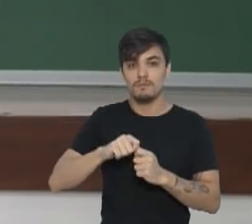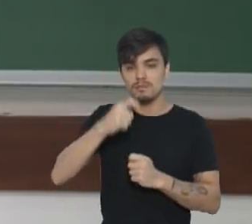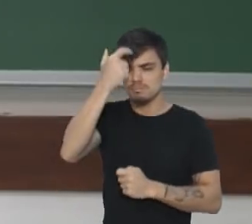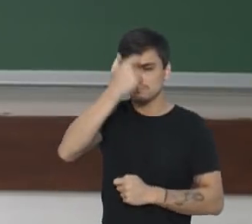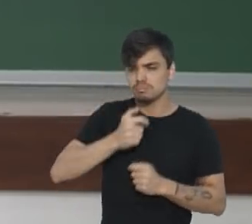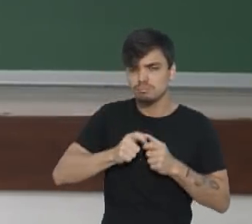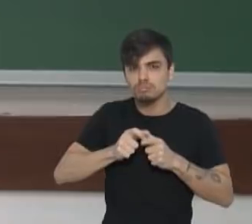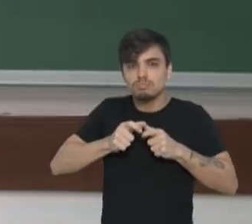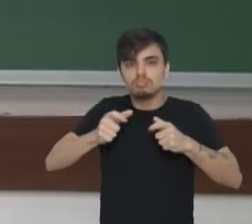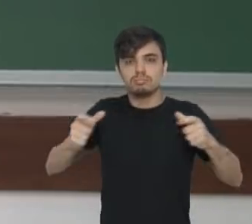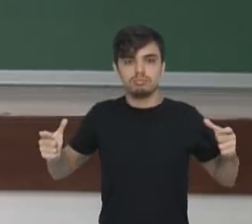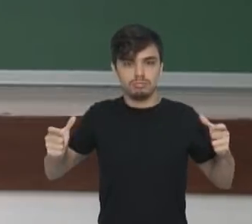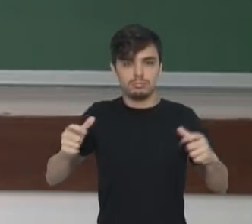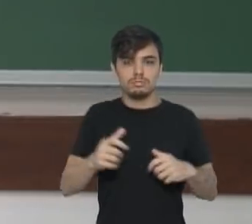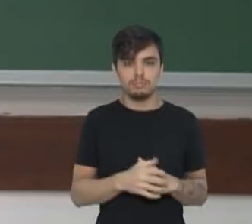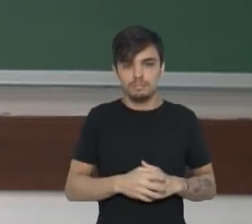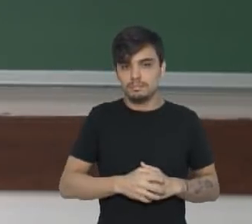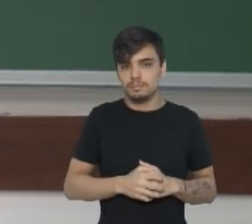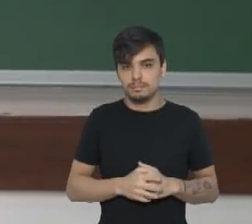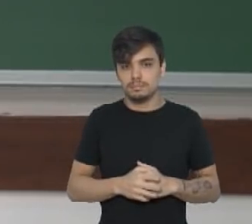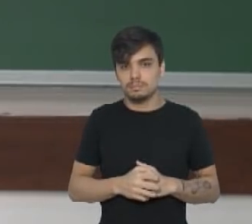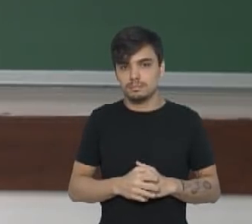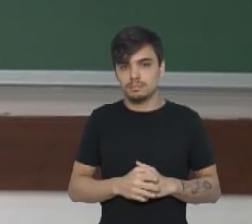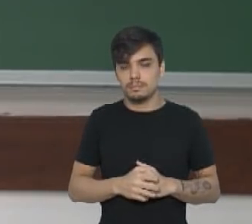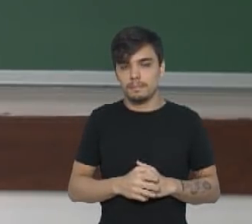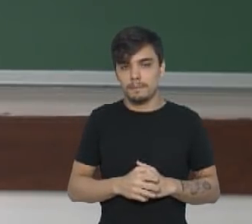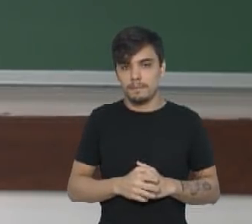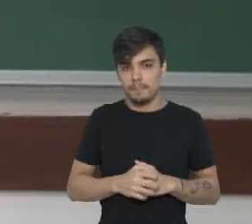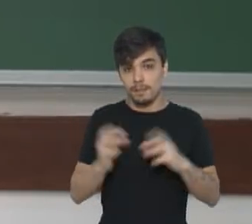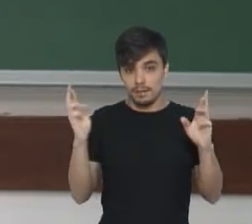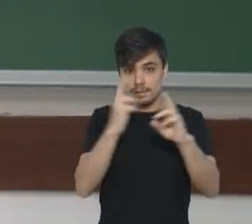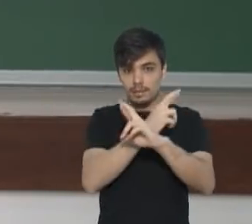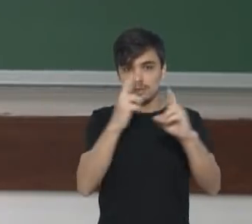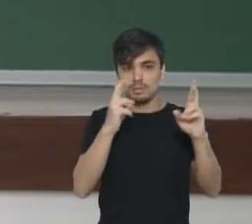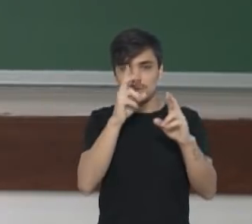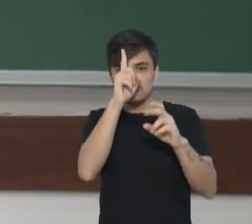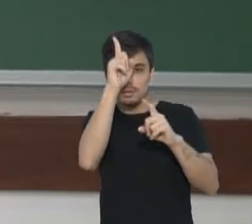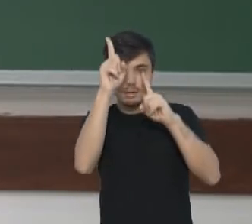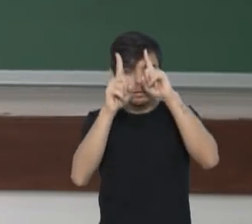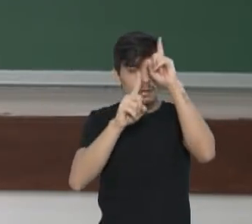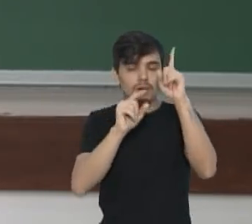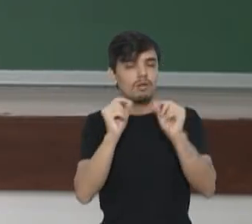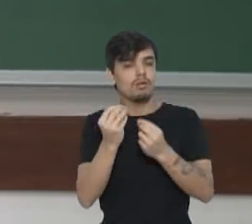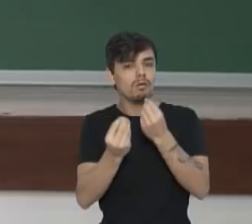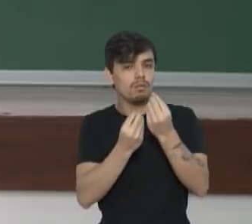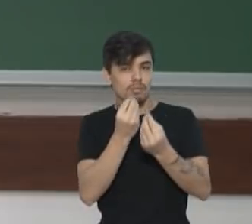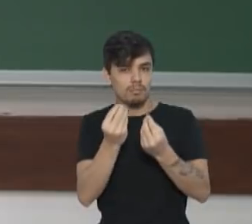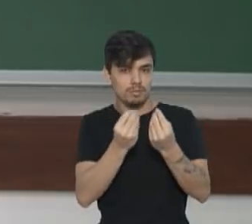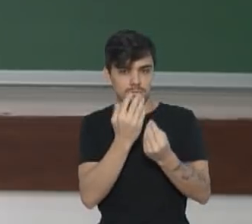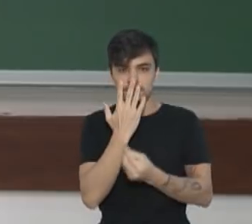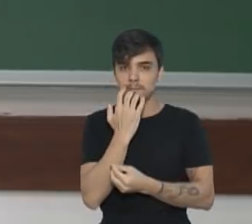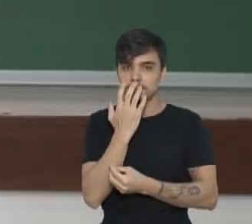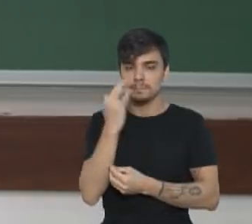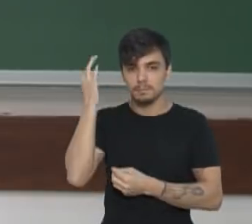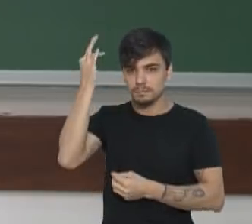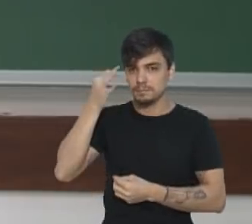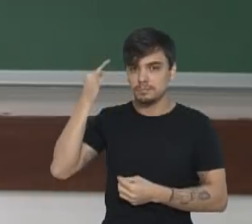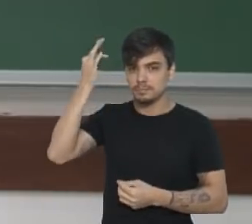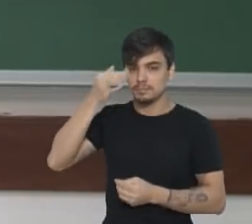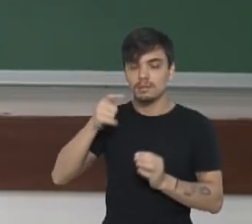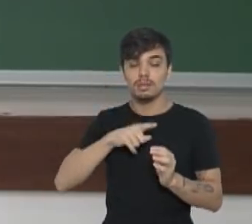é isso que nos torna grande. E nós relacionamos essa ideia com a filosofia do Nietzsche nesse sentido, de que o Nietzsche